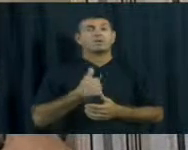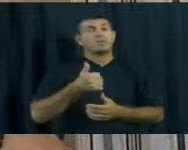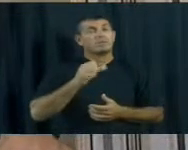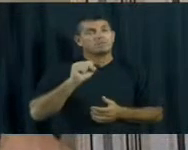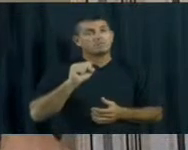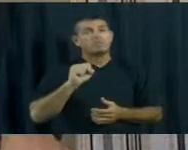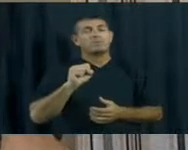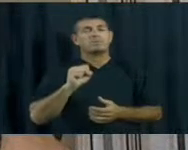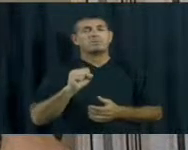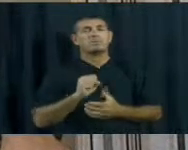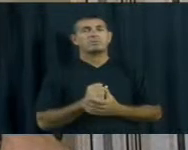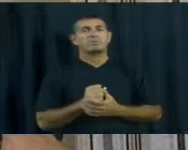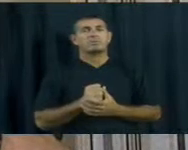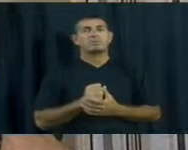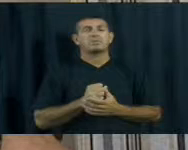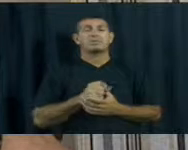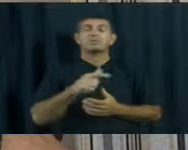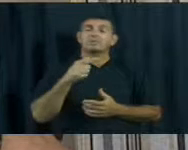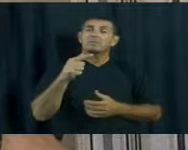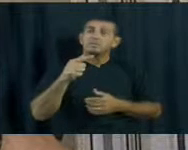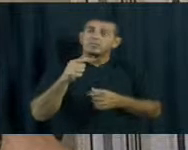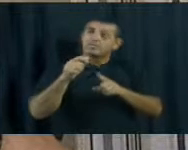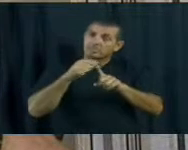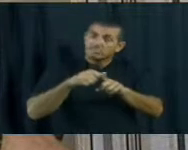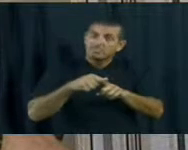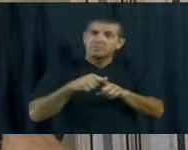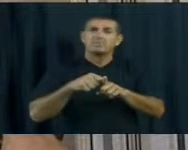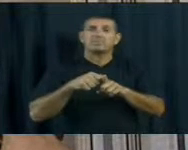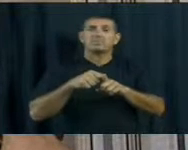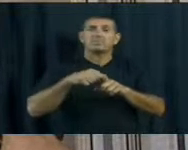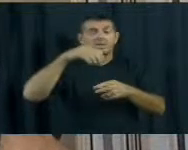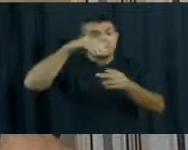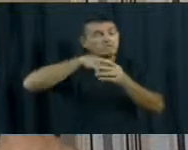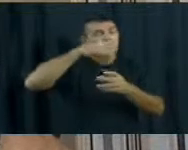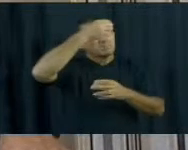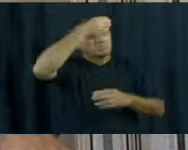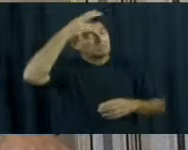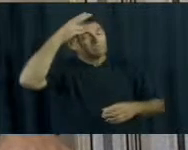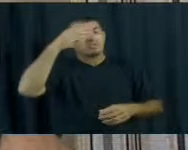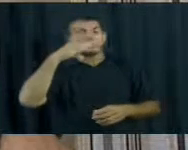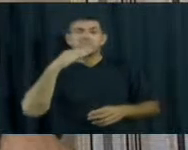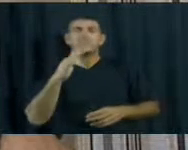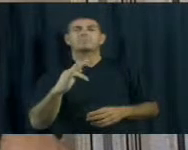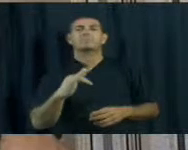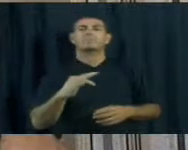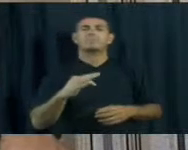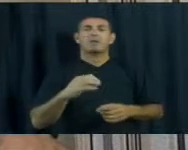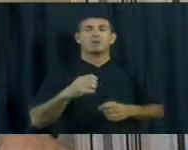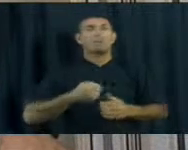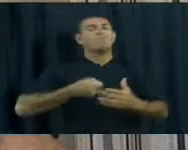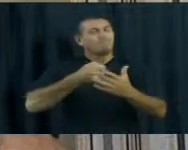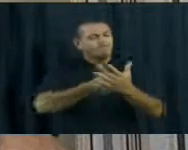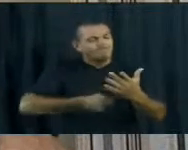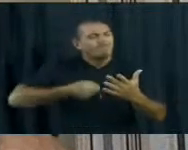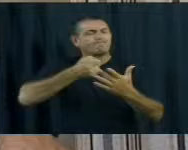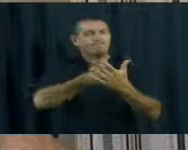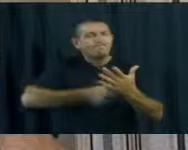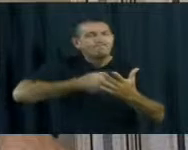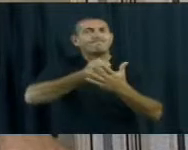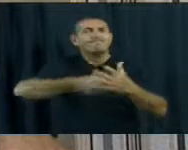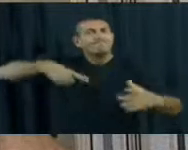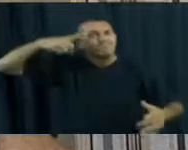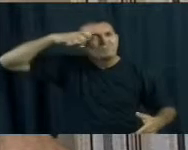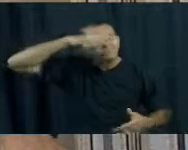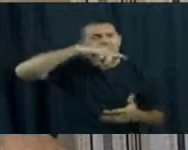18, 7 meses de governo. E 7 meses de muita luta, muita dificuldade,